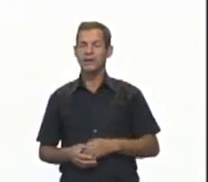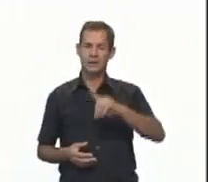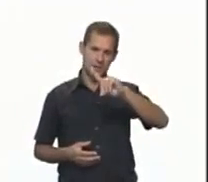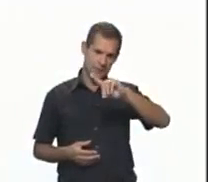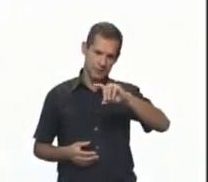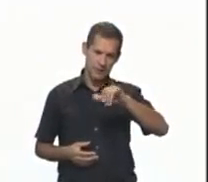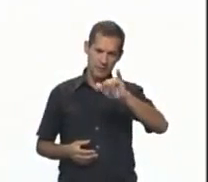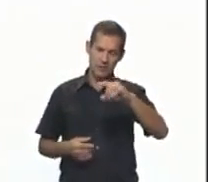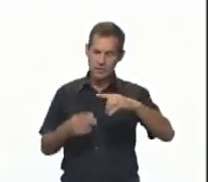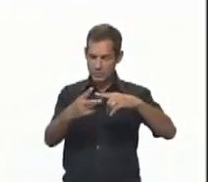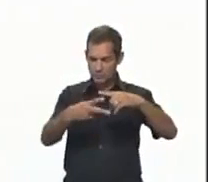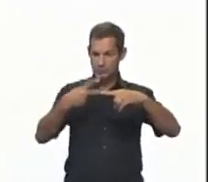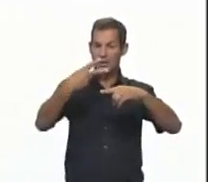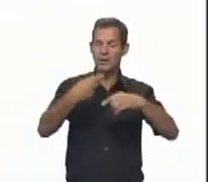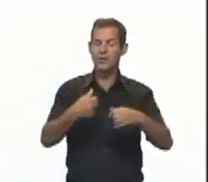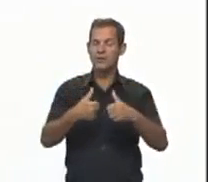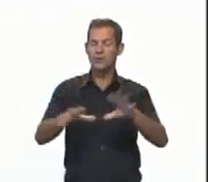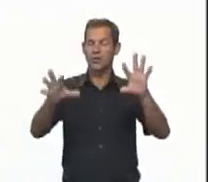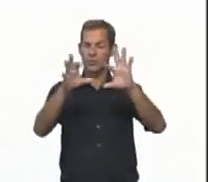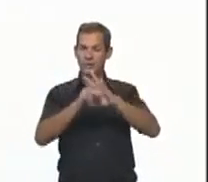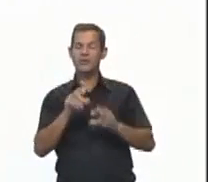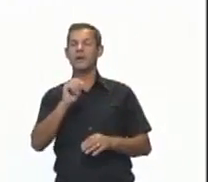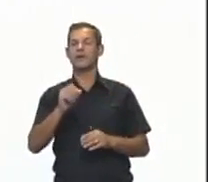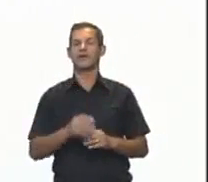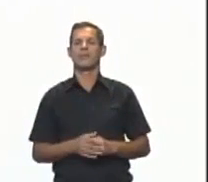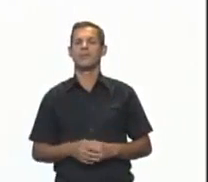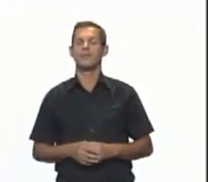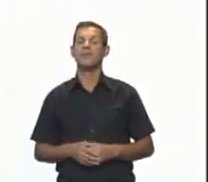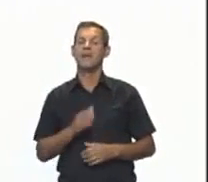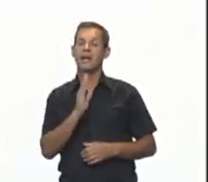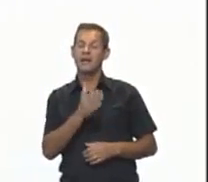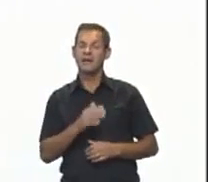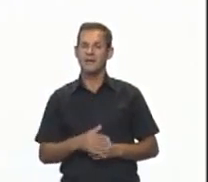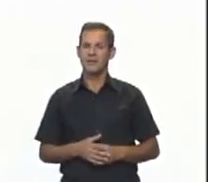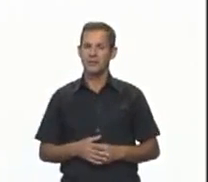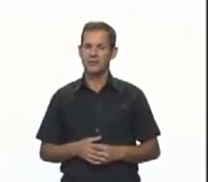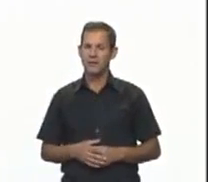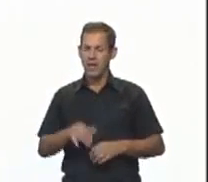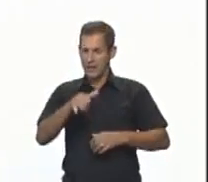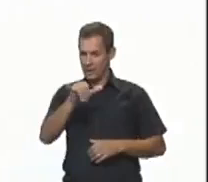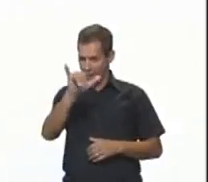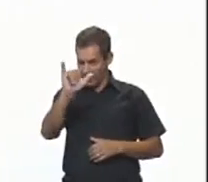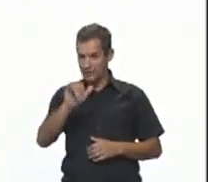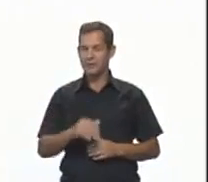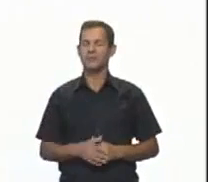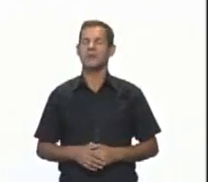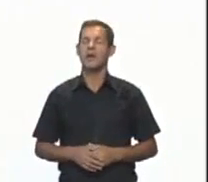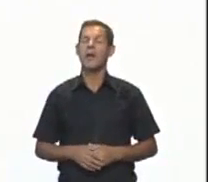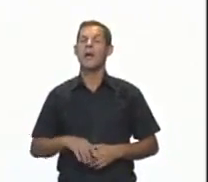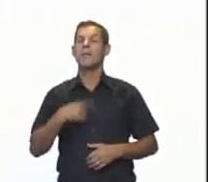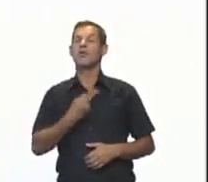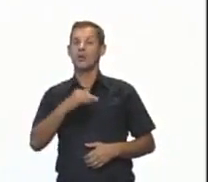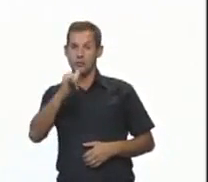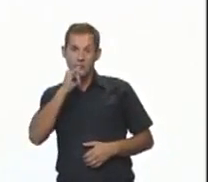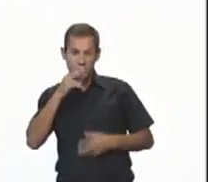y ao quadrado, e eu estou integrando em relação a quem? Em relação a y. Vamos ver um exemplo aqui. Nós temos